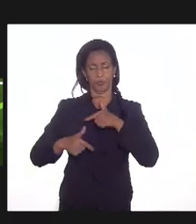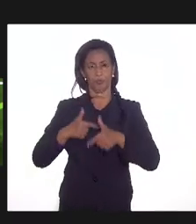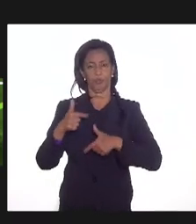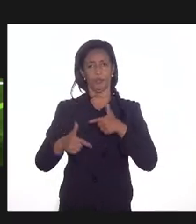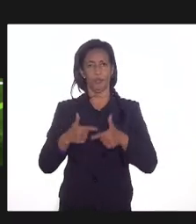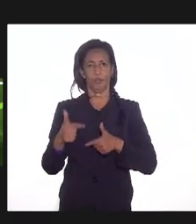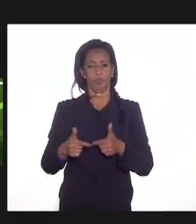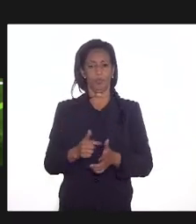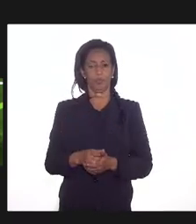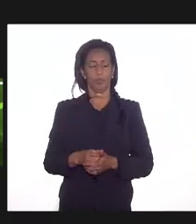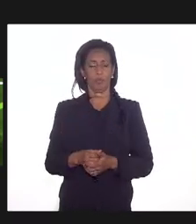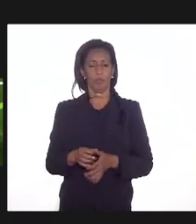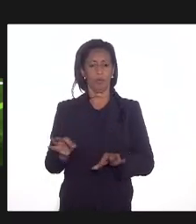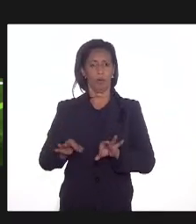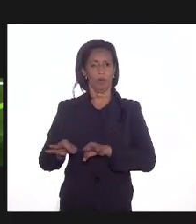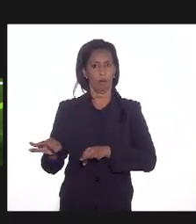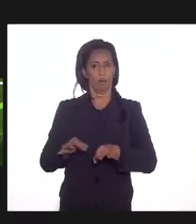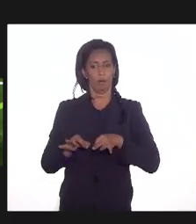numa condição